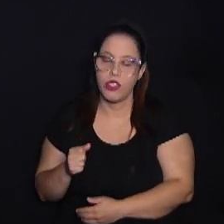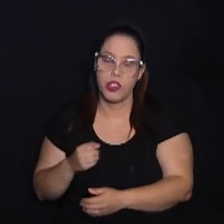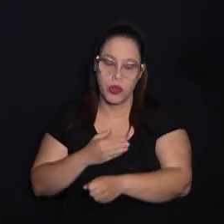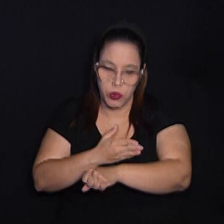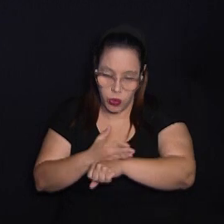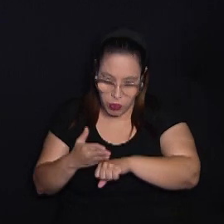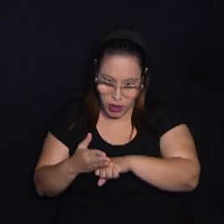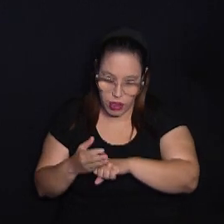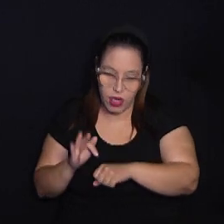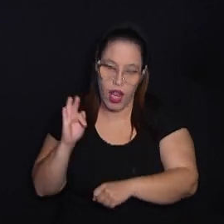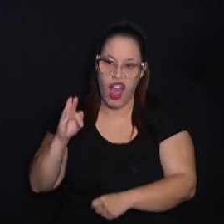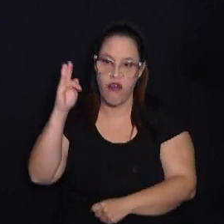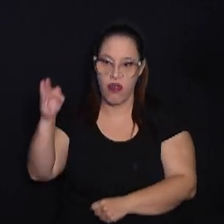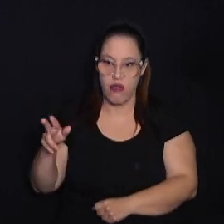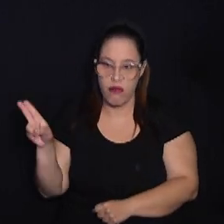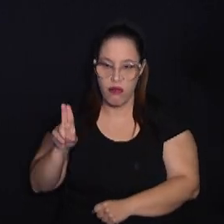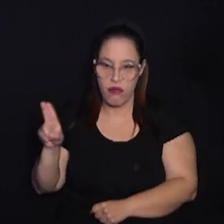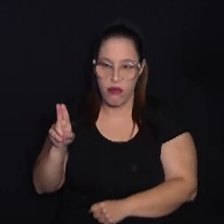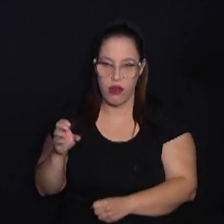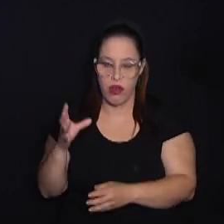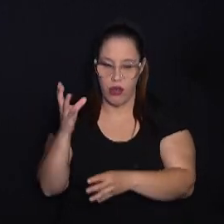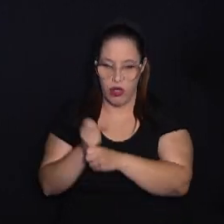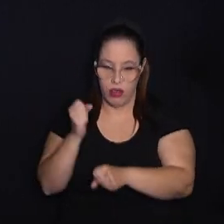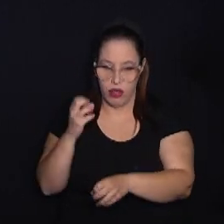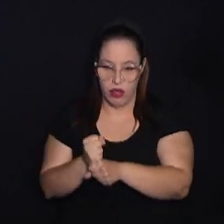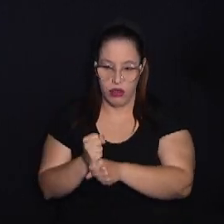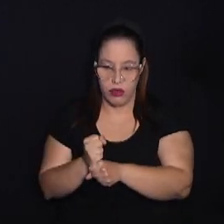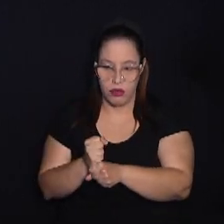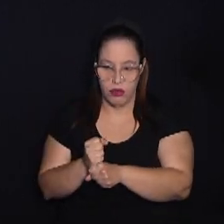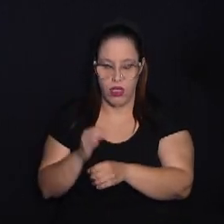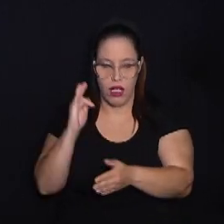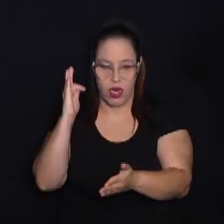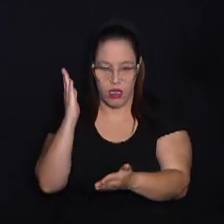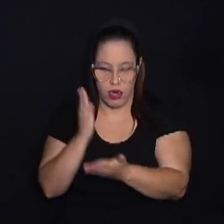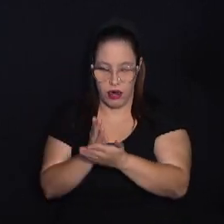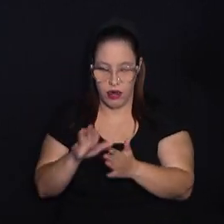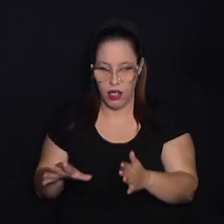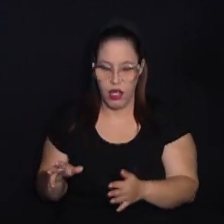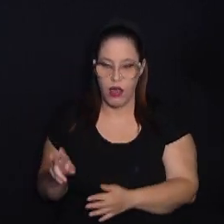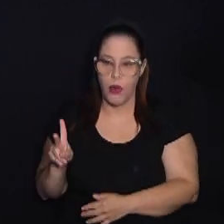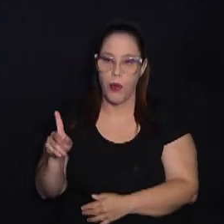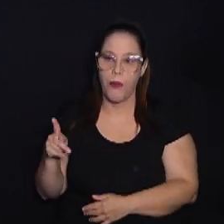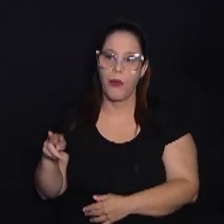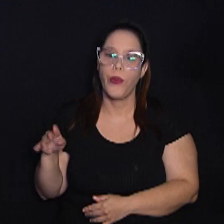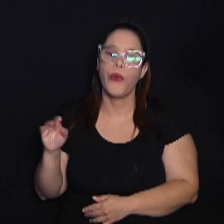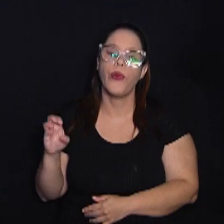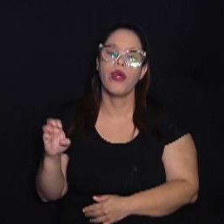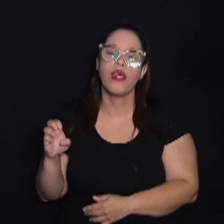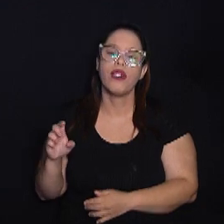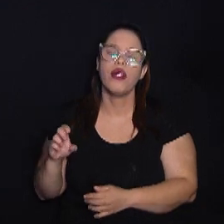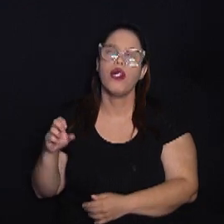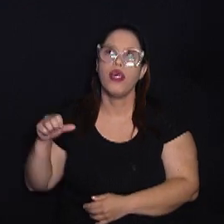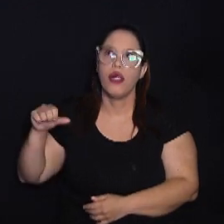Contábeis. Formei-me em 1980 pela Pontifícia Universidade Católica de